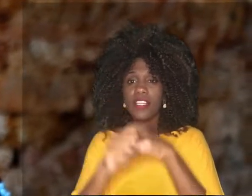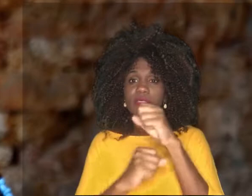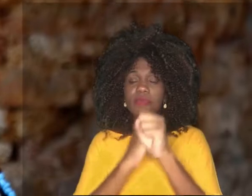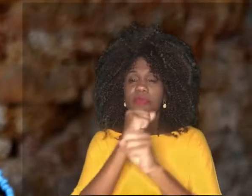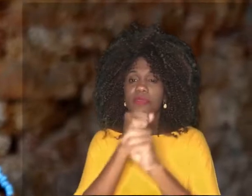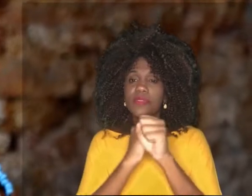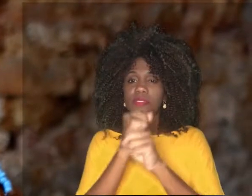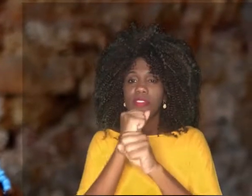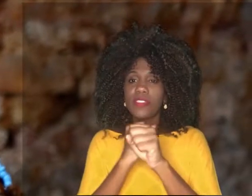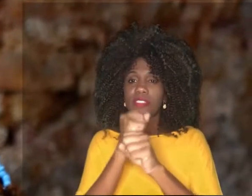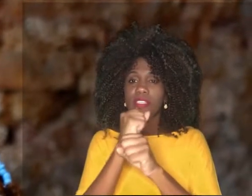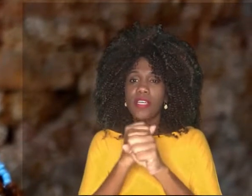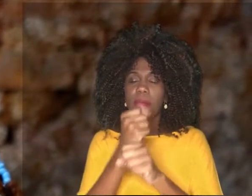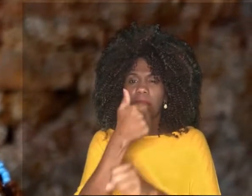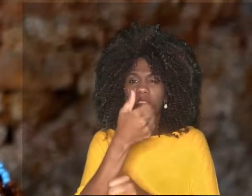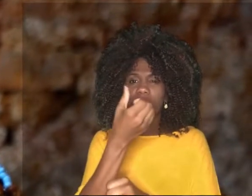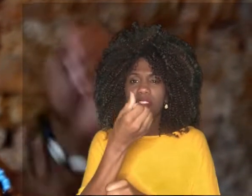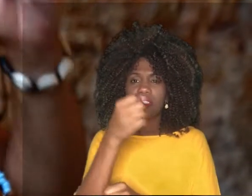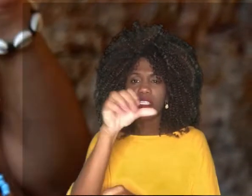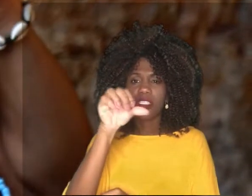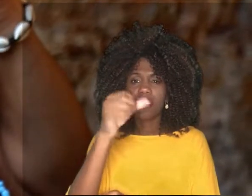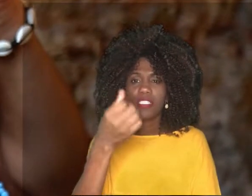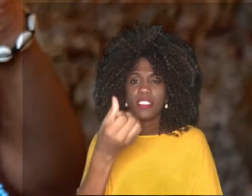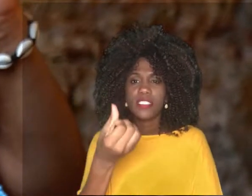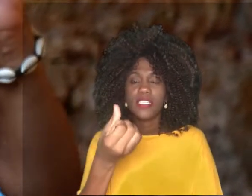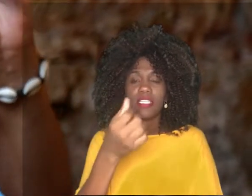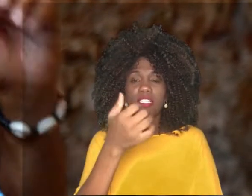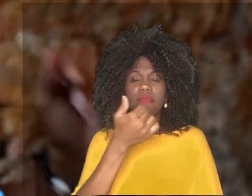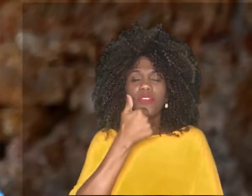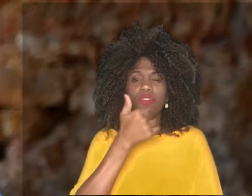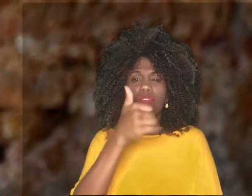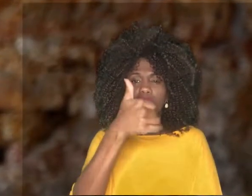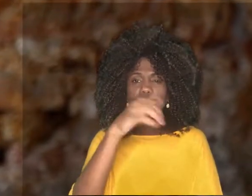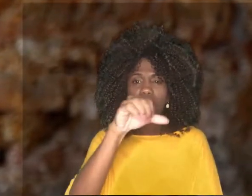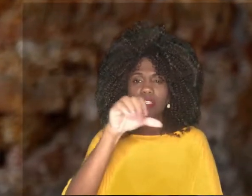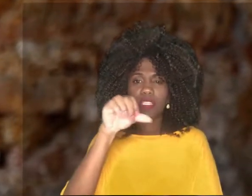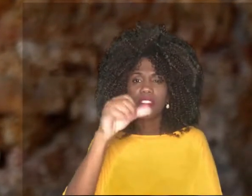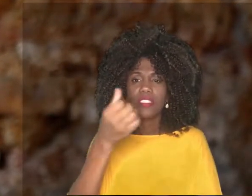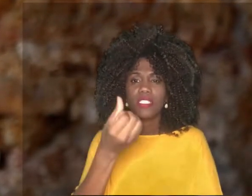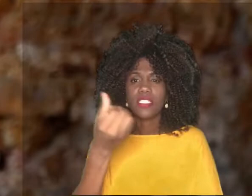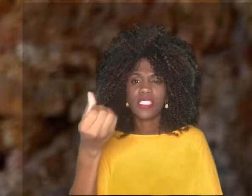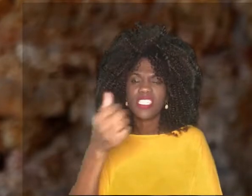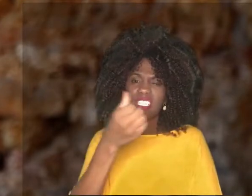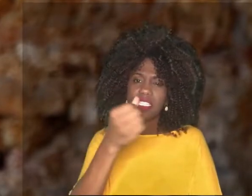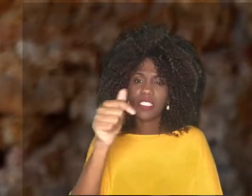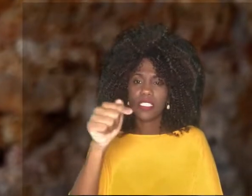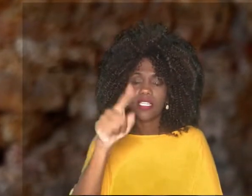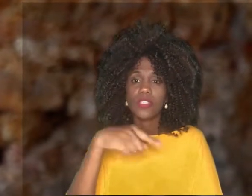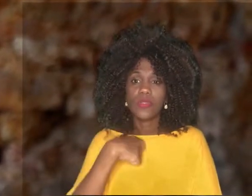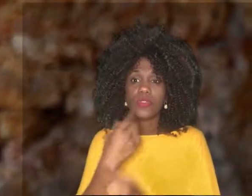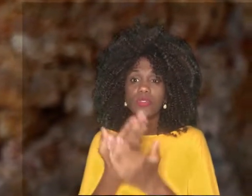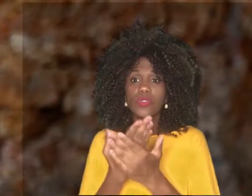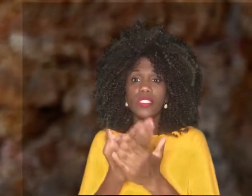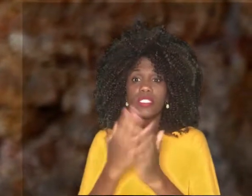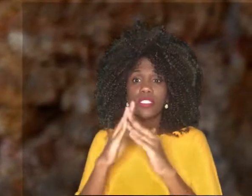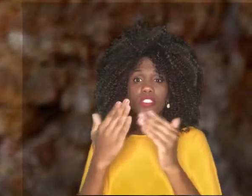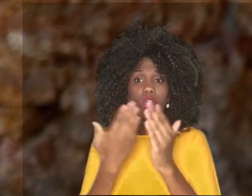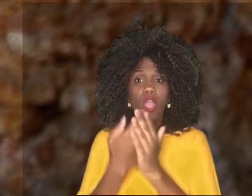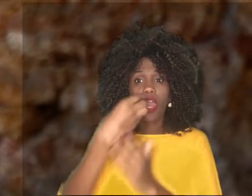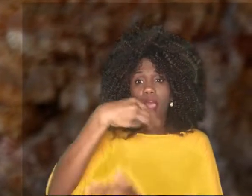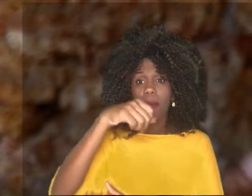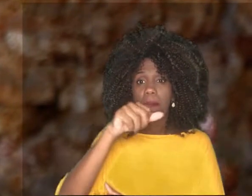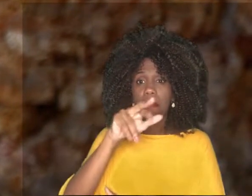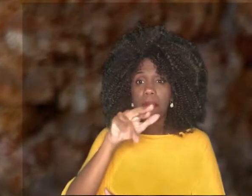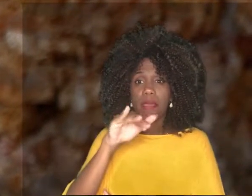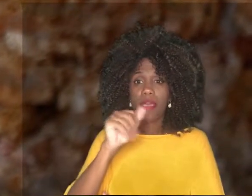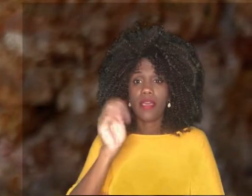ano. Era 66, 67. Eu estudei no Colégio Maria José,